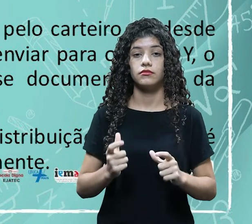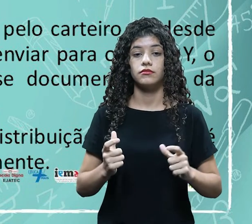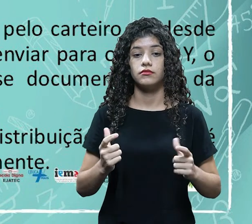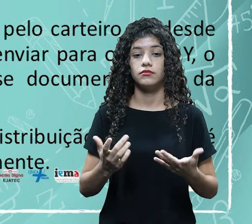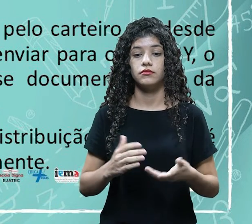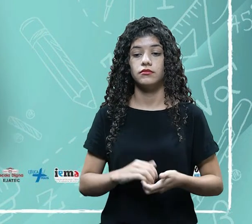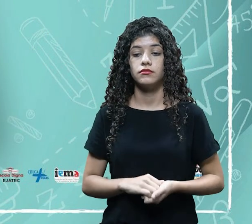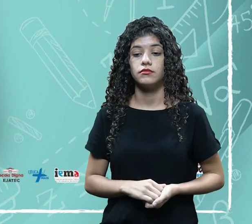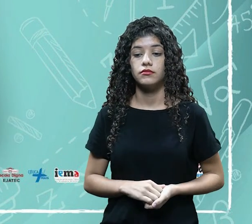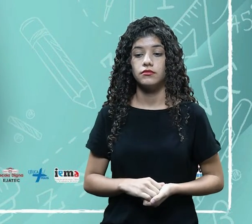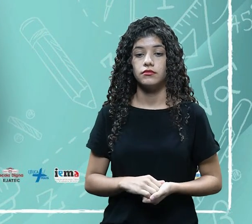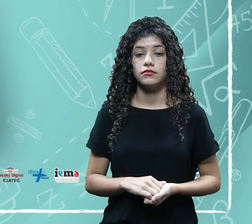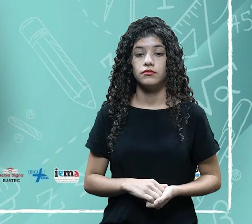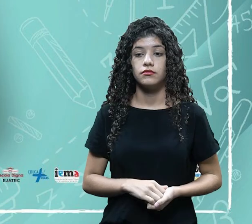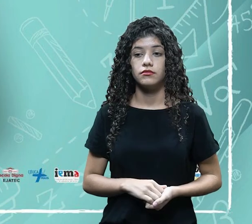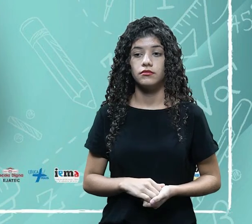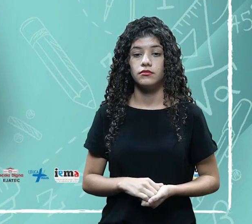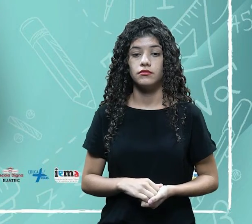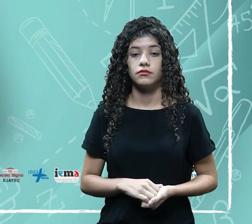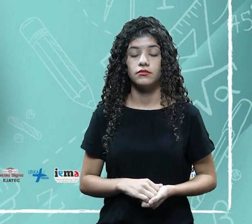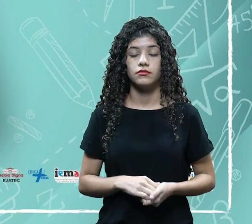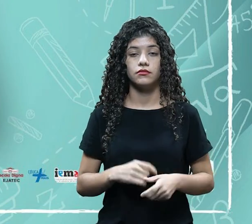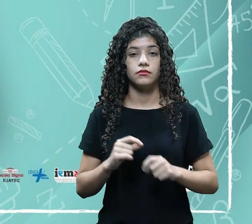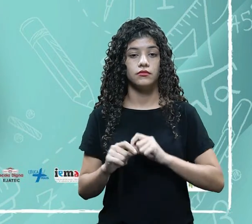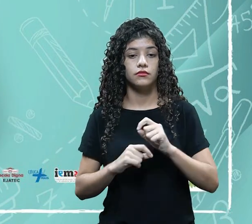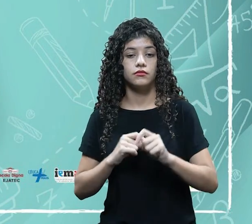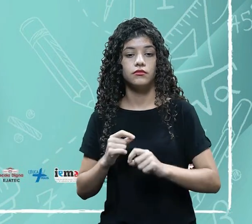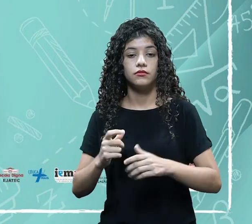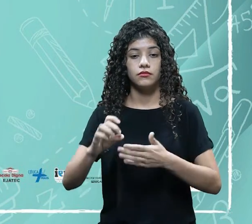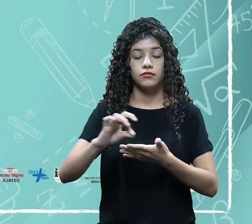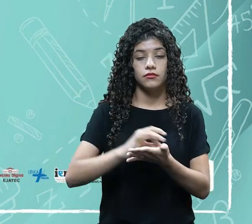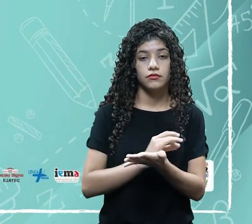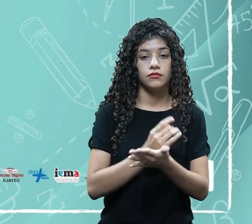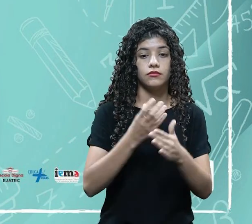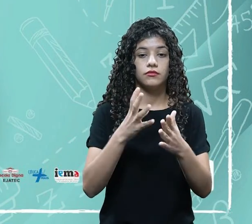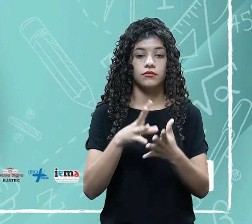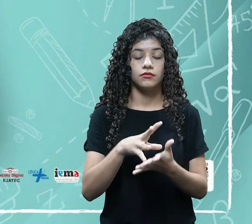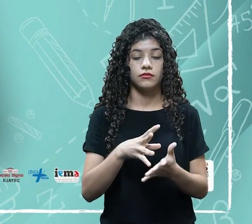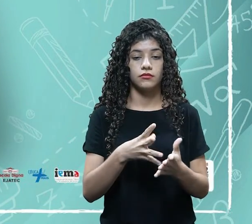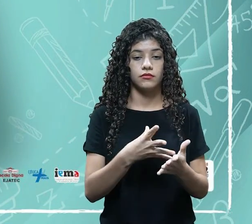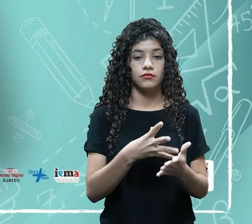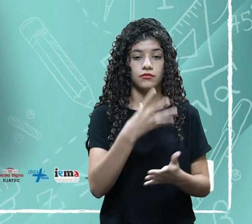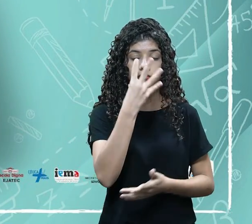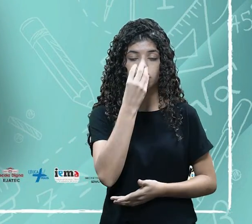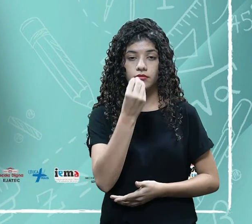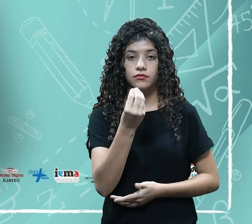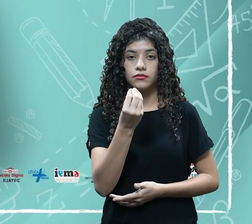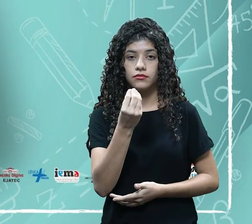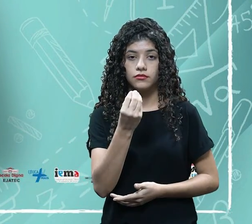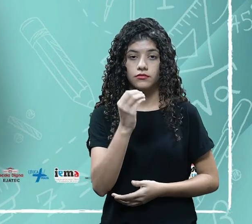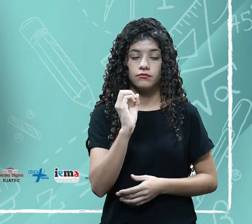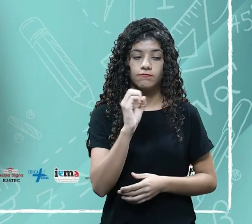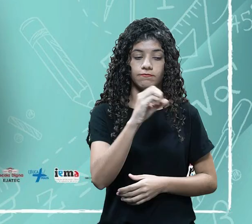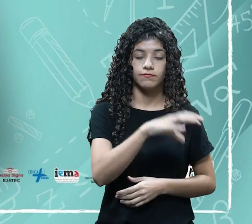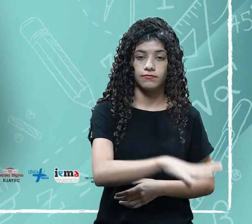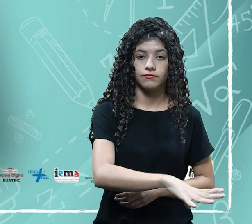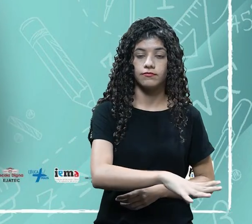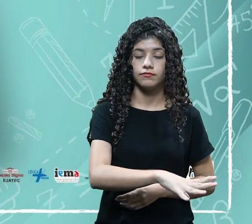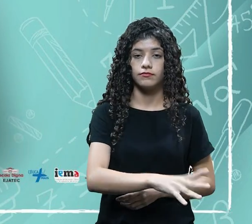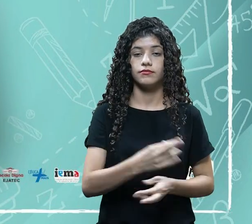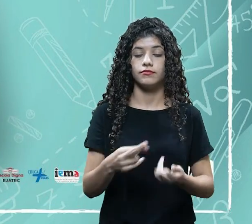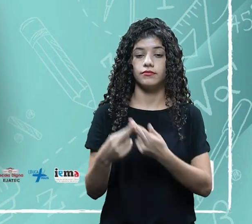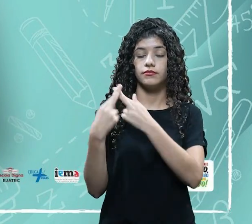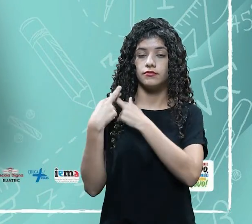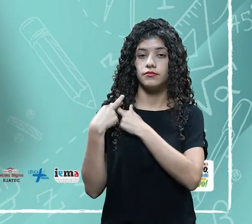tramitação. Então, a não ser que o documento seja eliminado ou arquivado, o protocolo sempre vai ser responsável, né, por